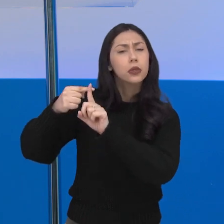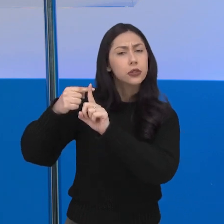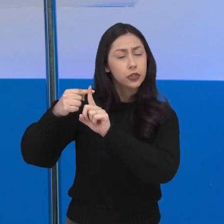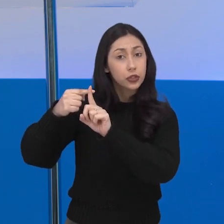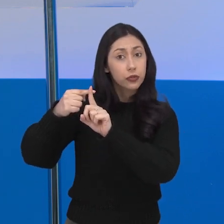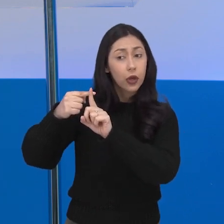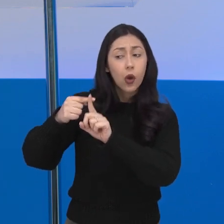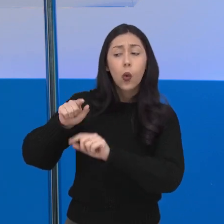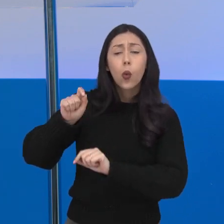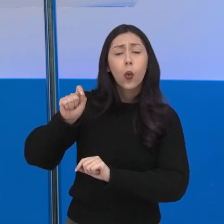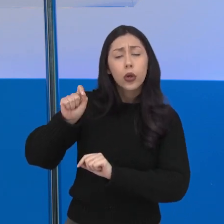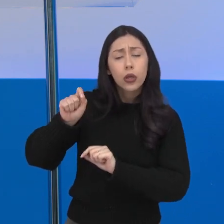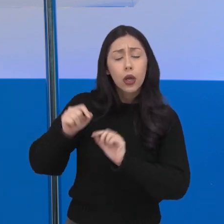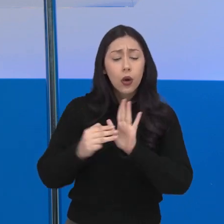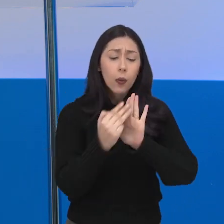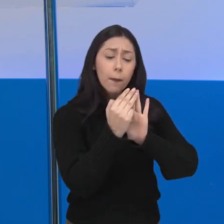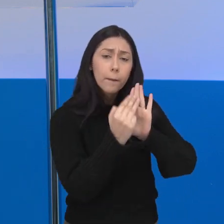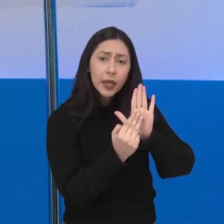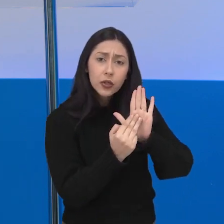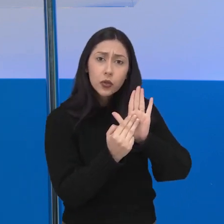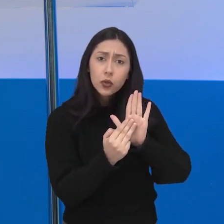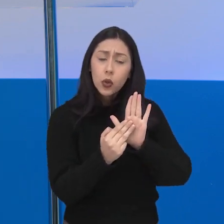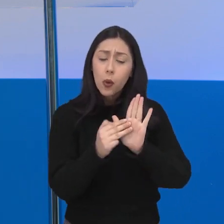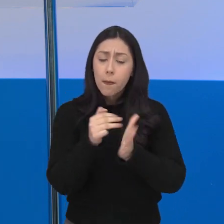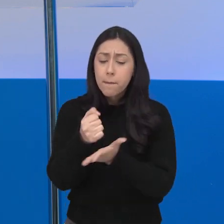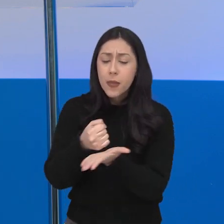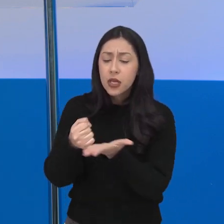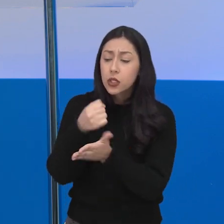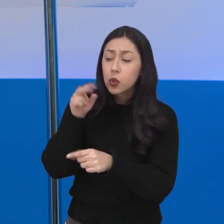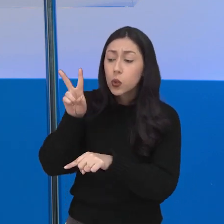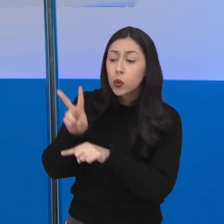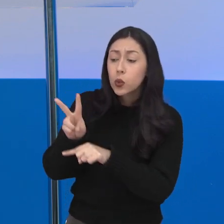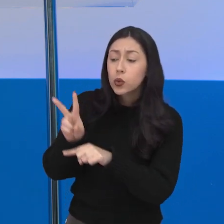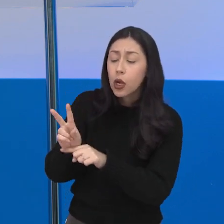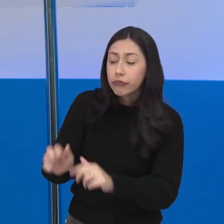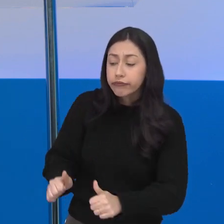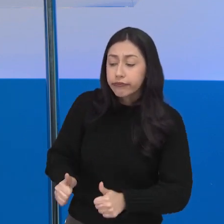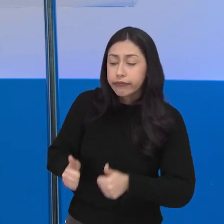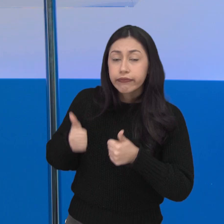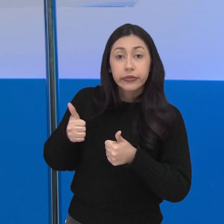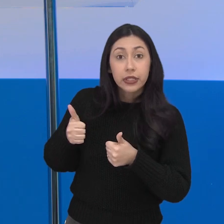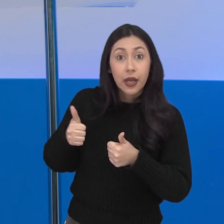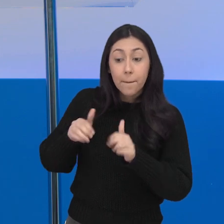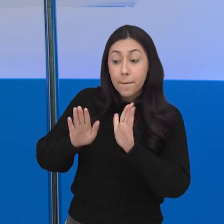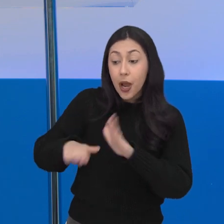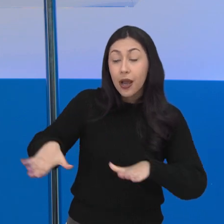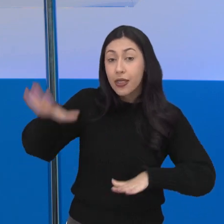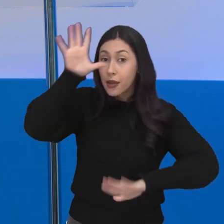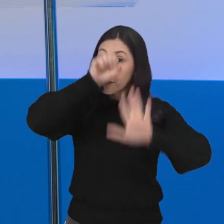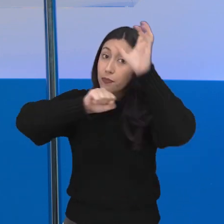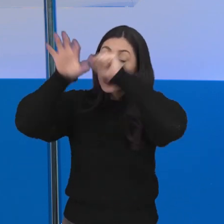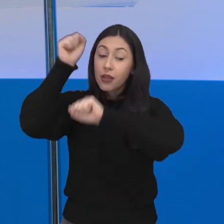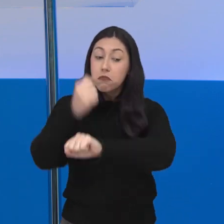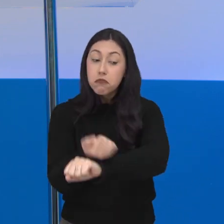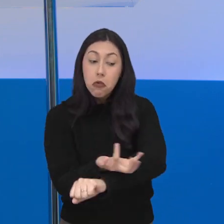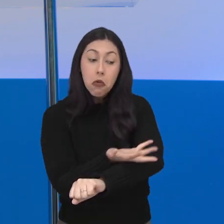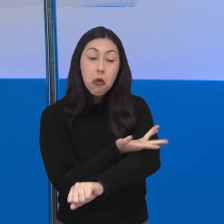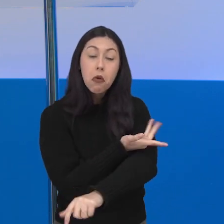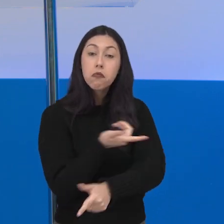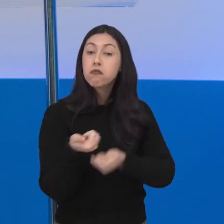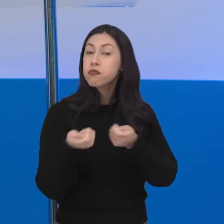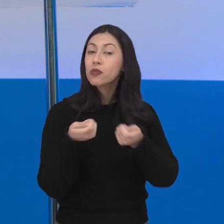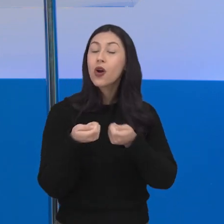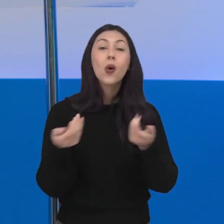educação positiva, que é um método baseado no cuidado com o bem-estar para desenvolver nas crianças habilidades